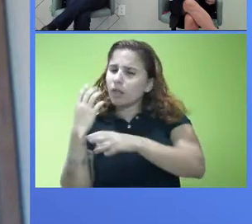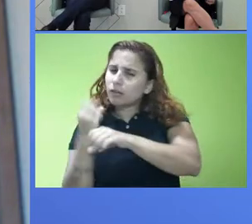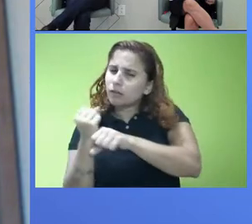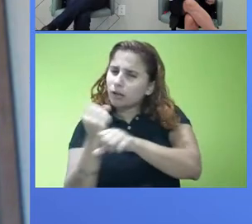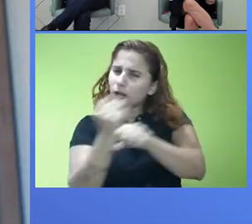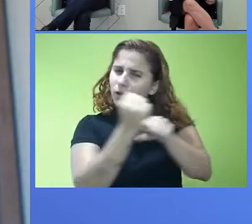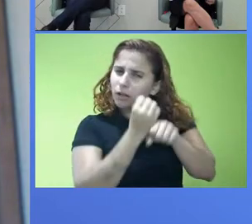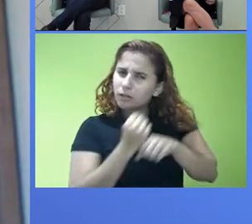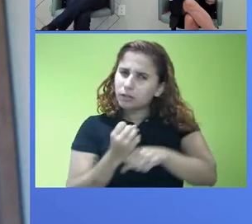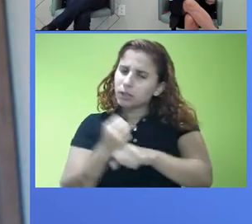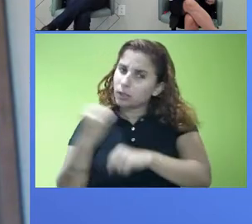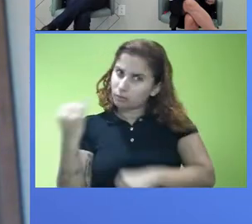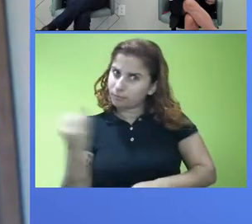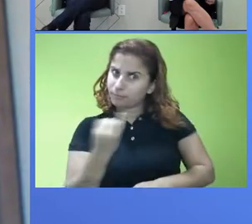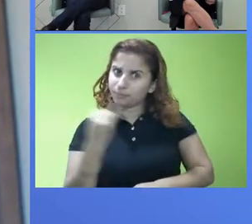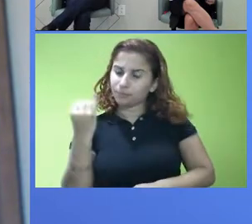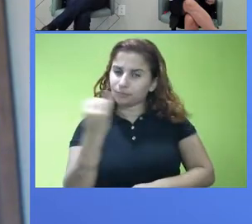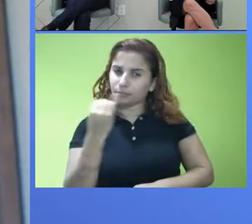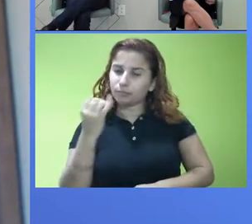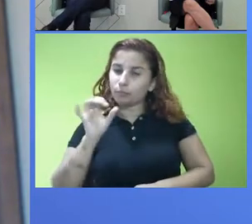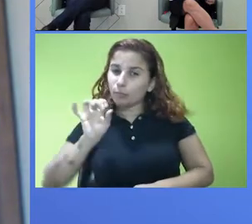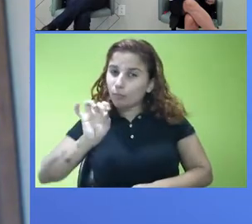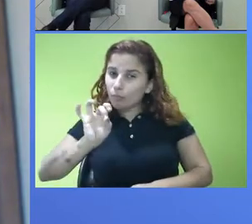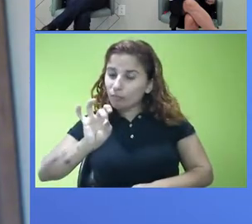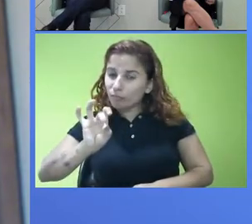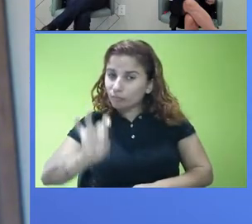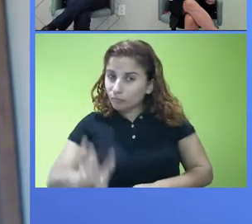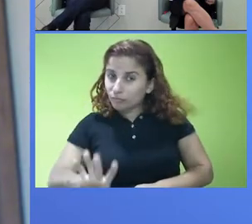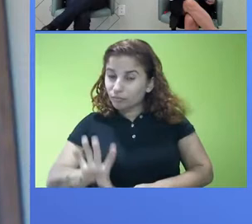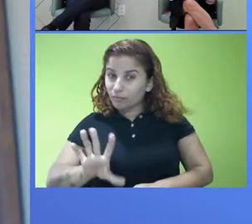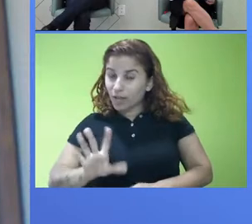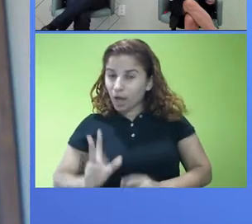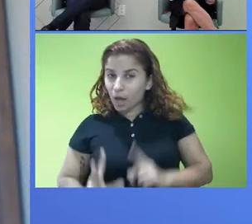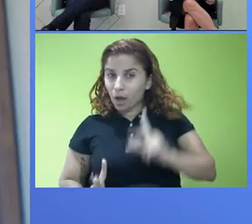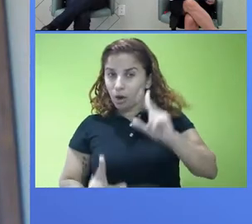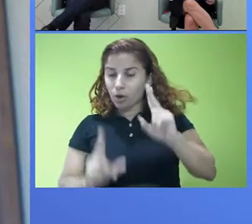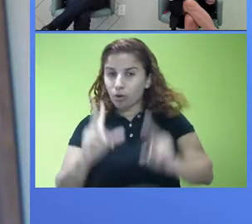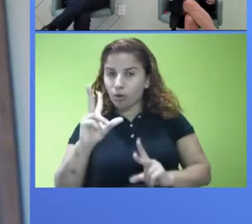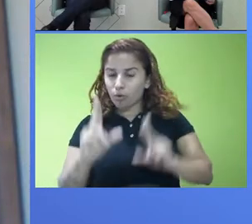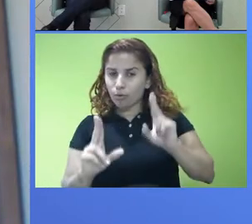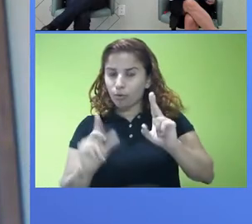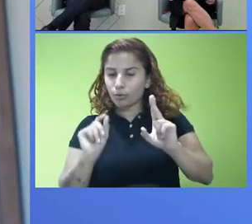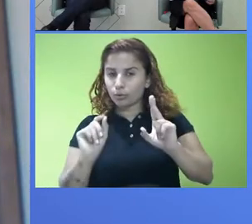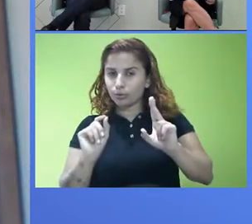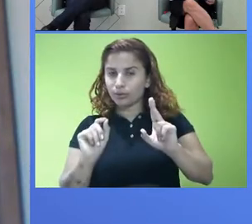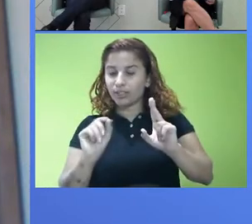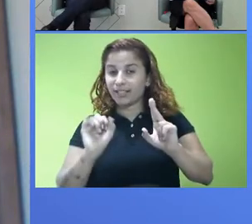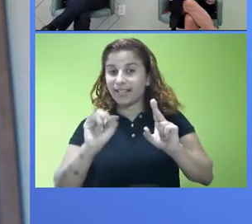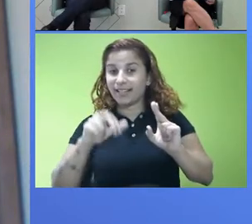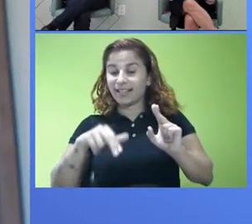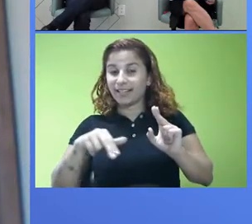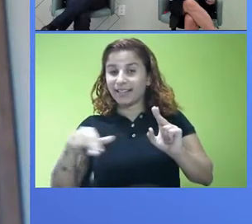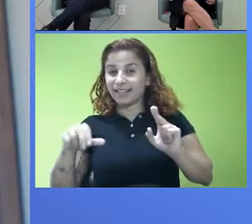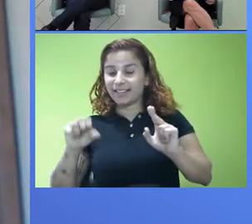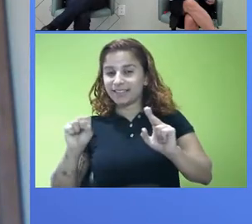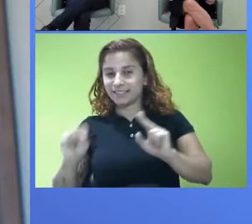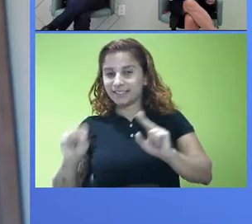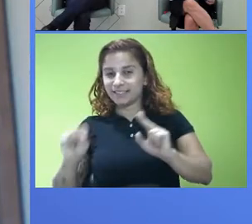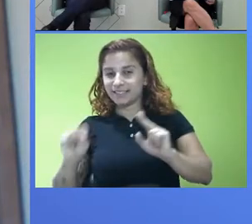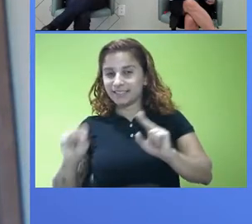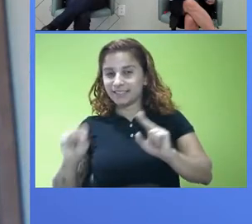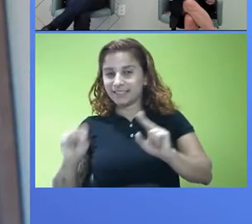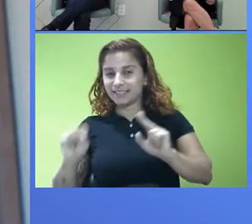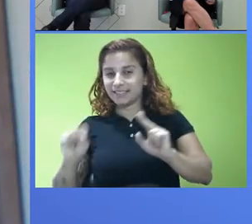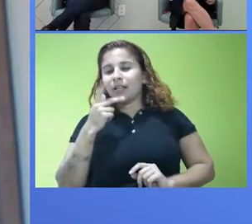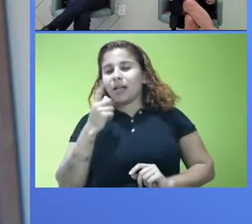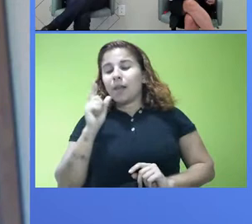que só se a gente fizer o recorte dos assistentes sociais do INSS, foi uma pesquisa aplicada para quase